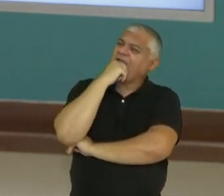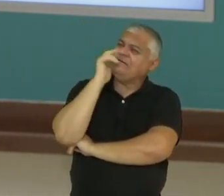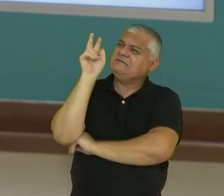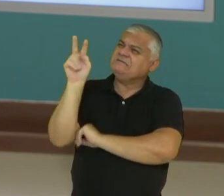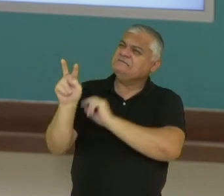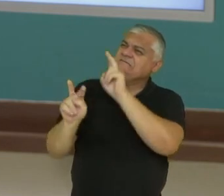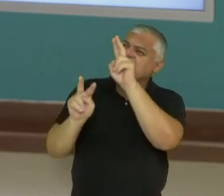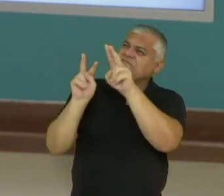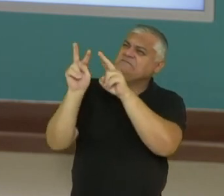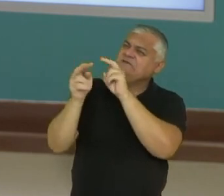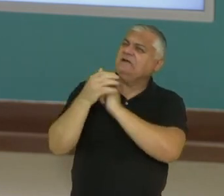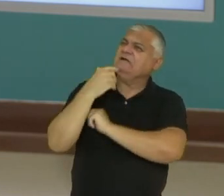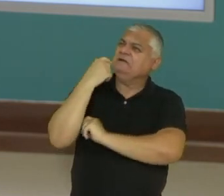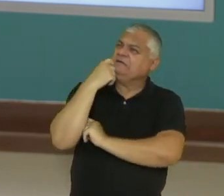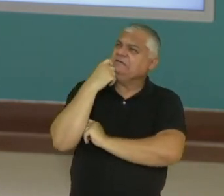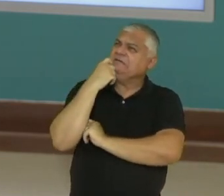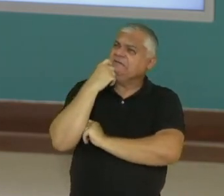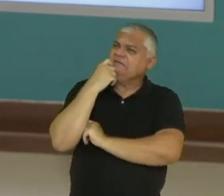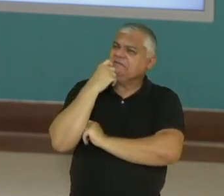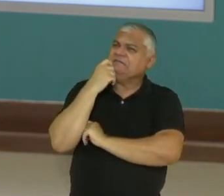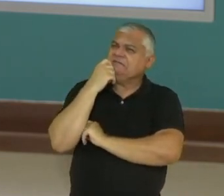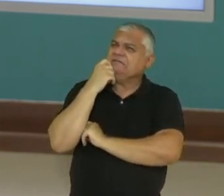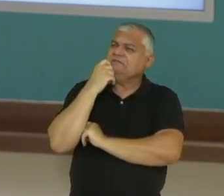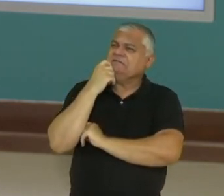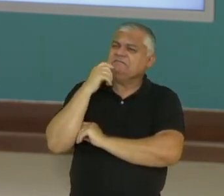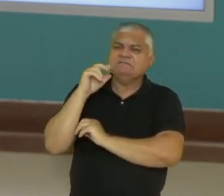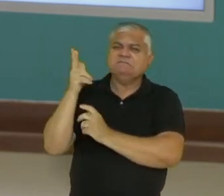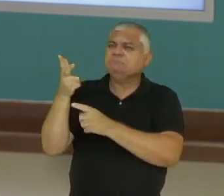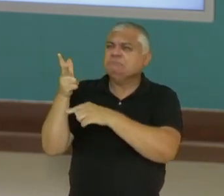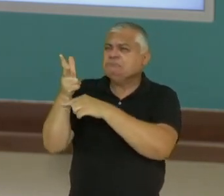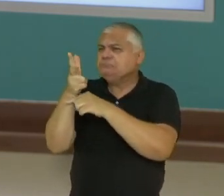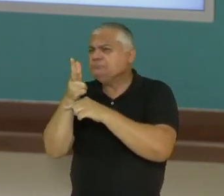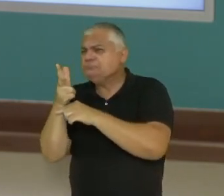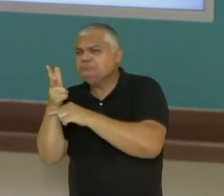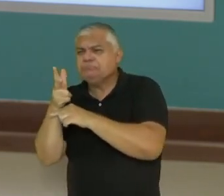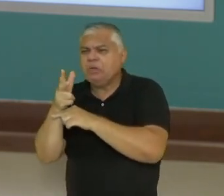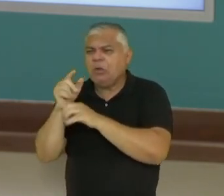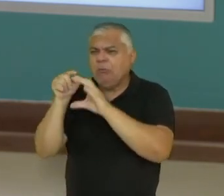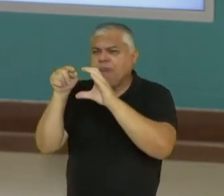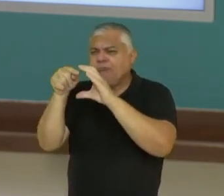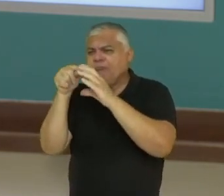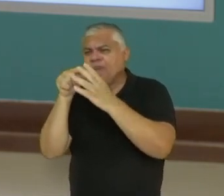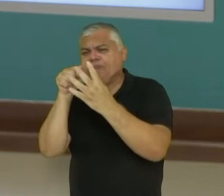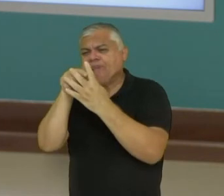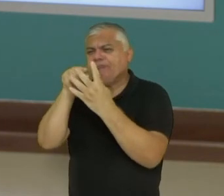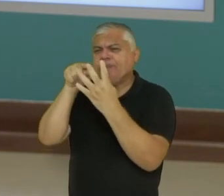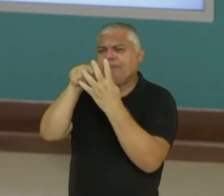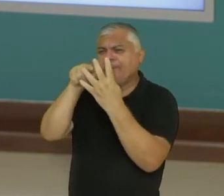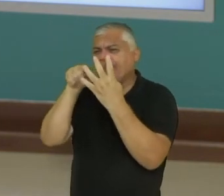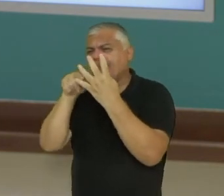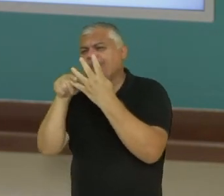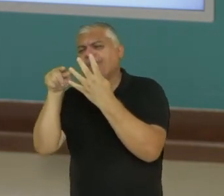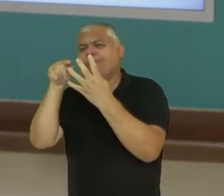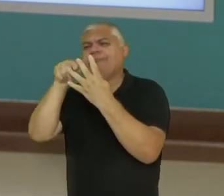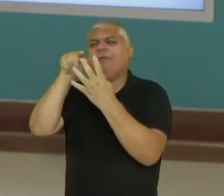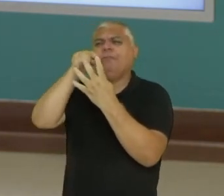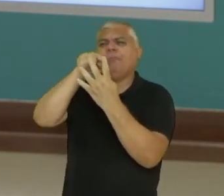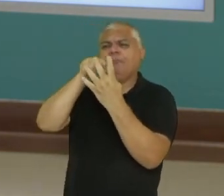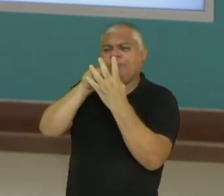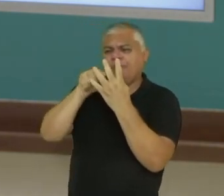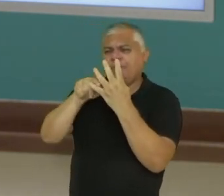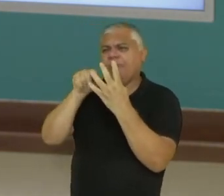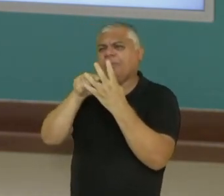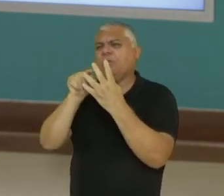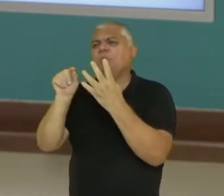percebeu muitas, vamos dizer, muitas câmeras vazias ali na cortiça e ele identificou ali